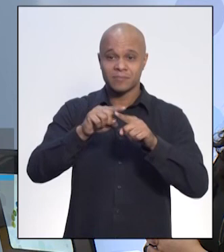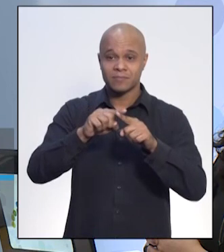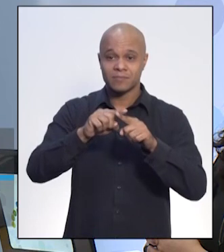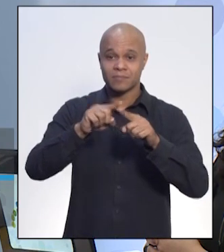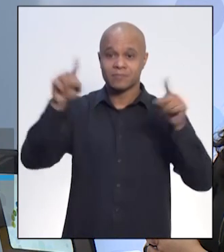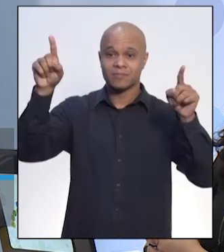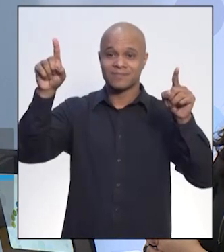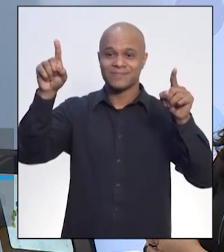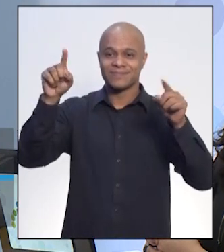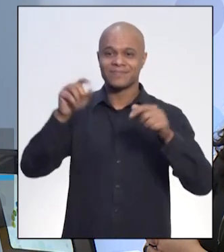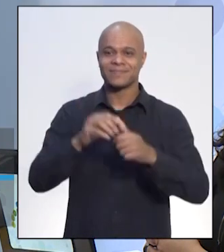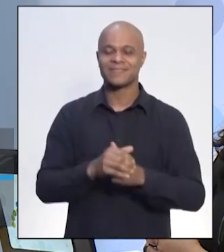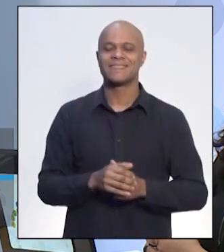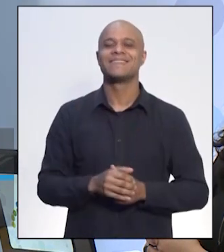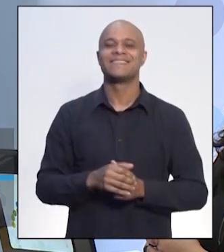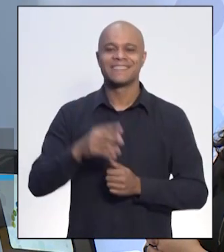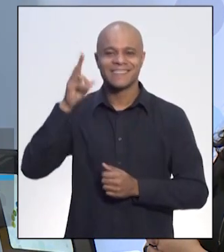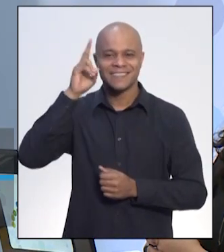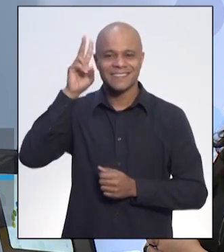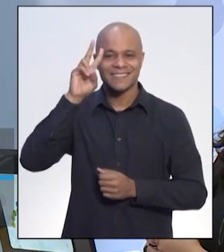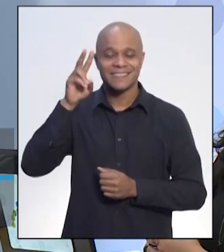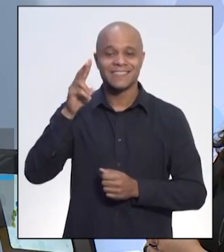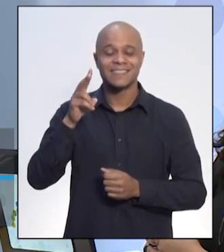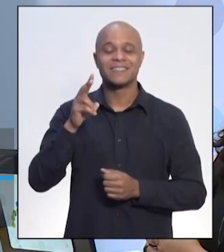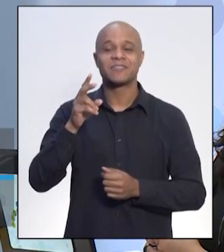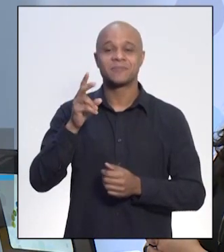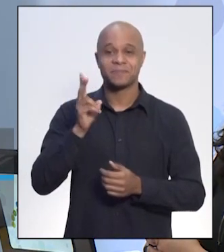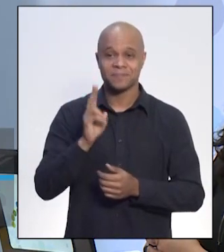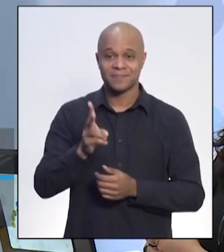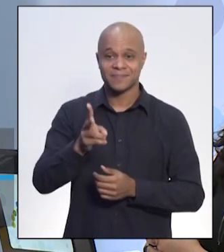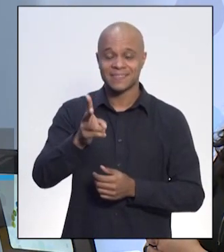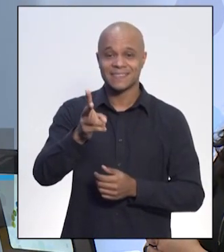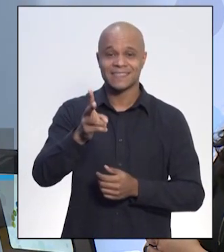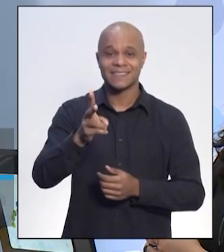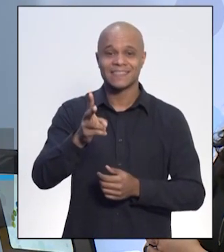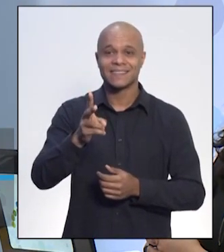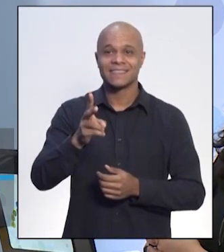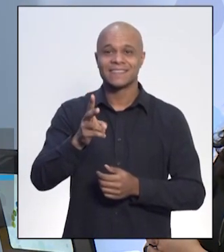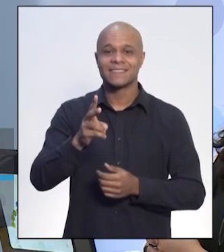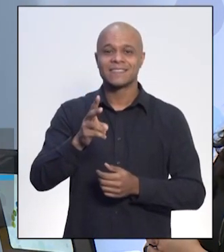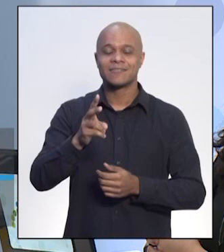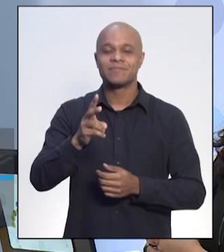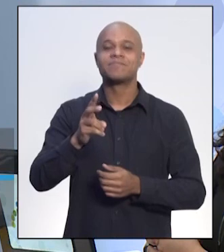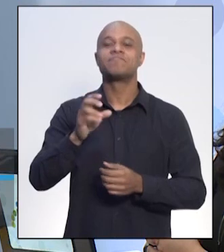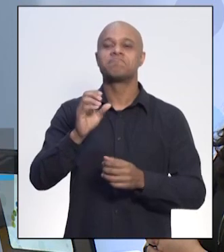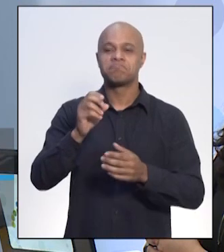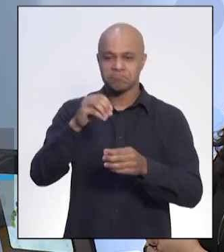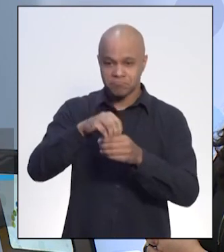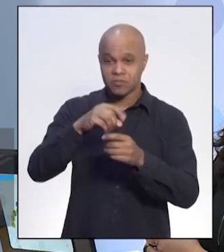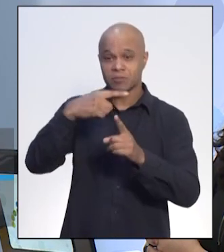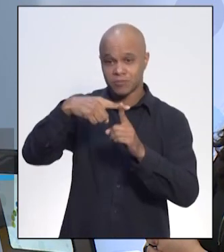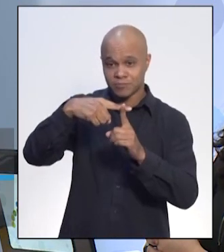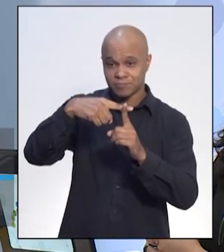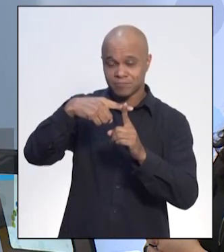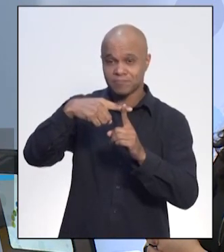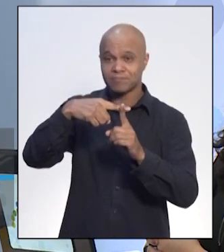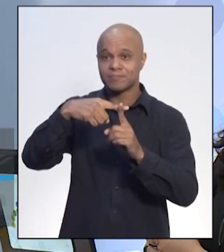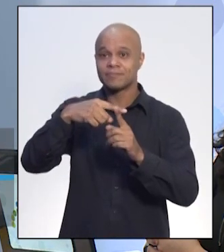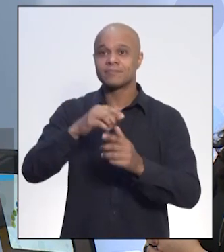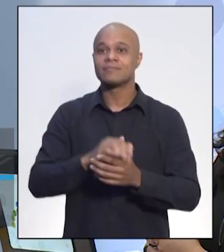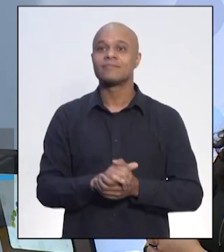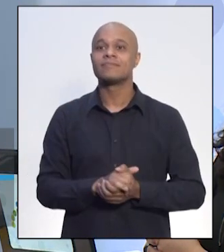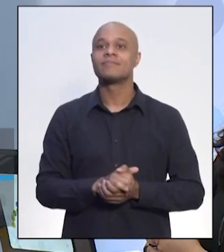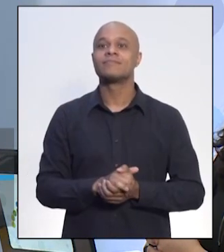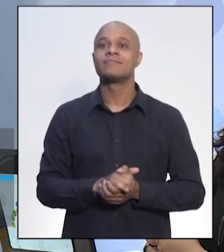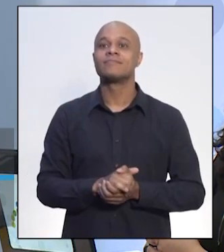cá. Lembrando que sempre eu vou ter aqui em primeiro o cátio, que é positivo. E vou ter aqui na